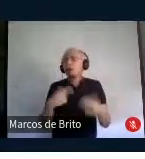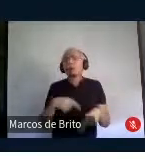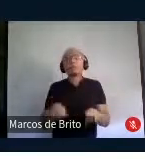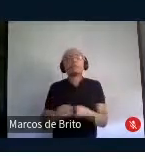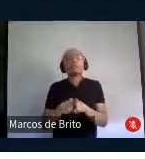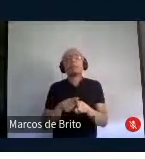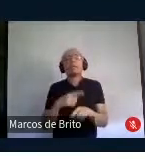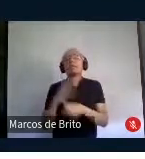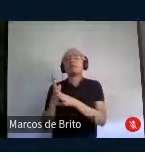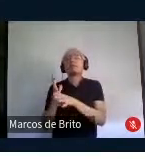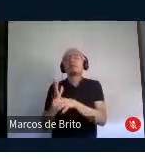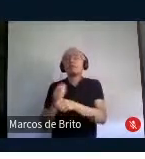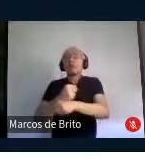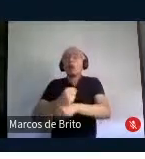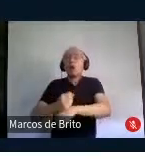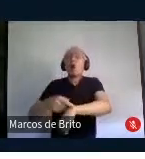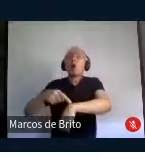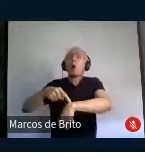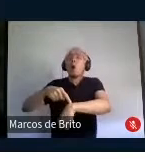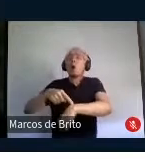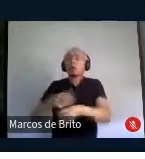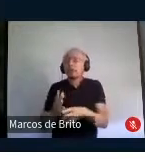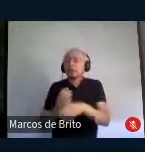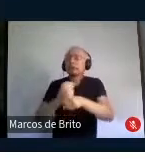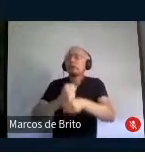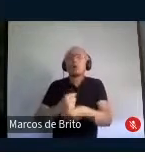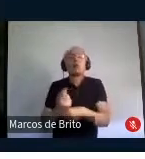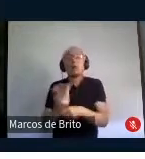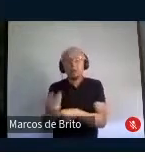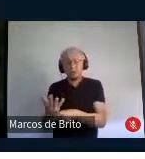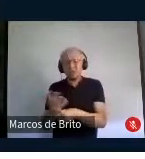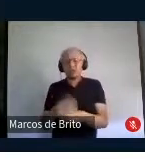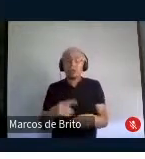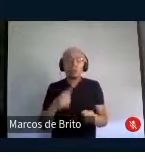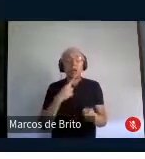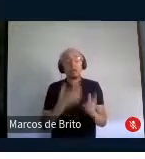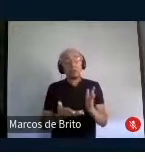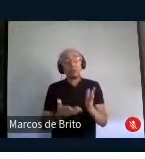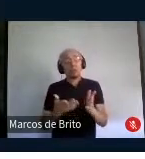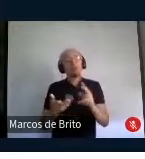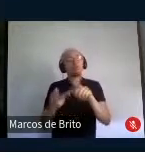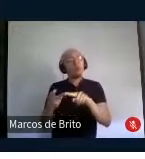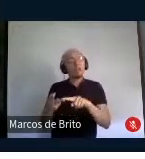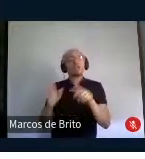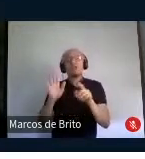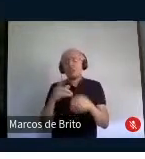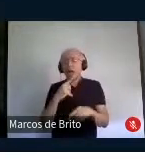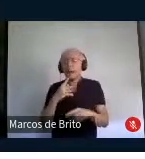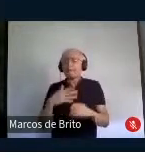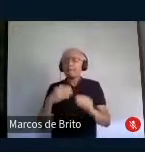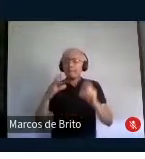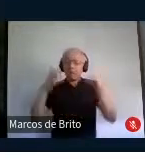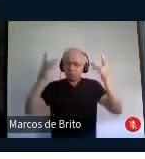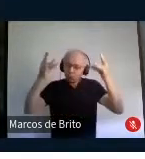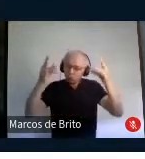carga horária. As propostas já são documentos mais completos que trazem todas as outras